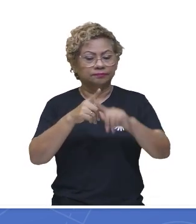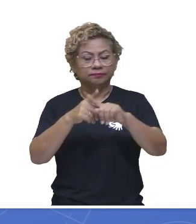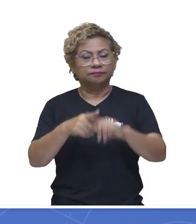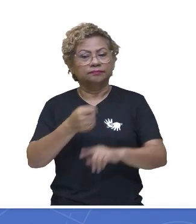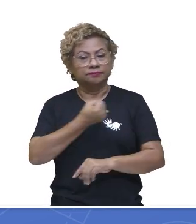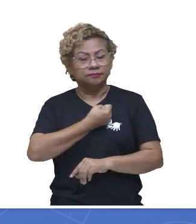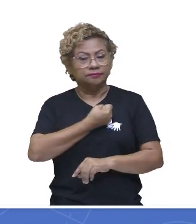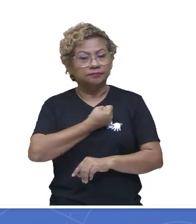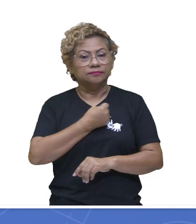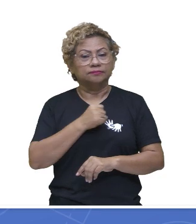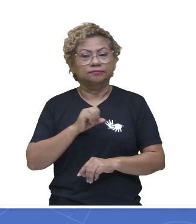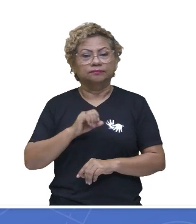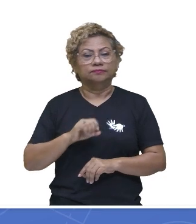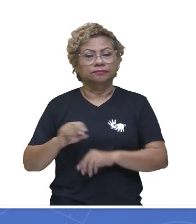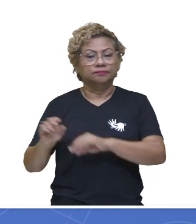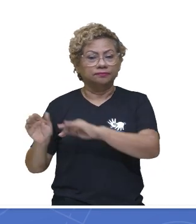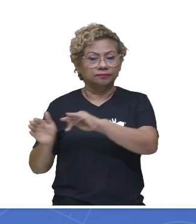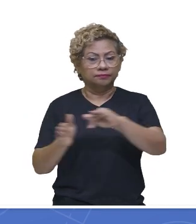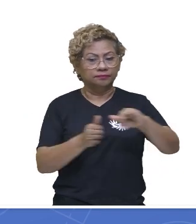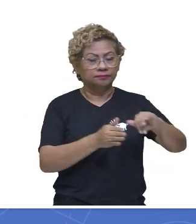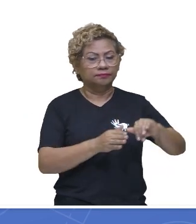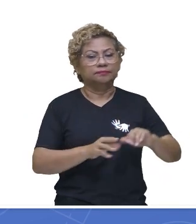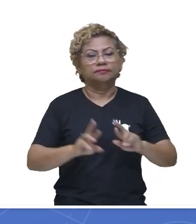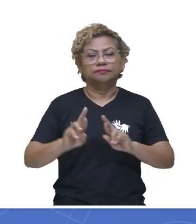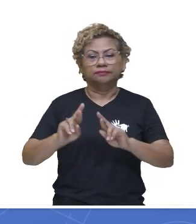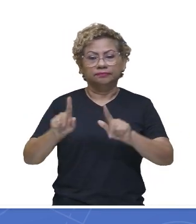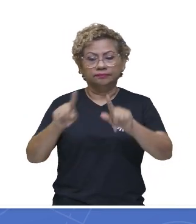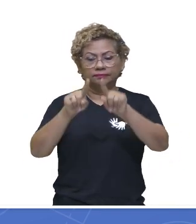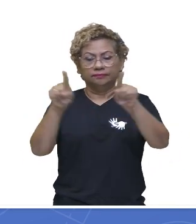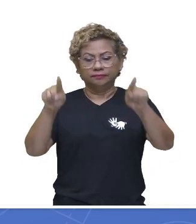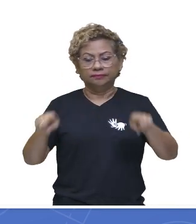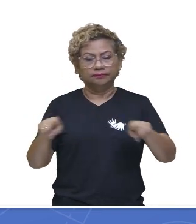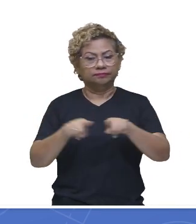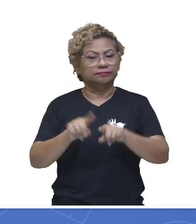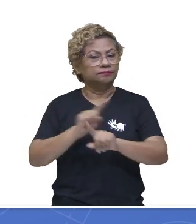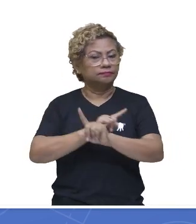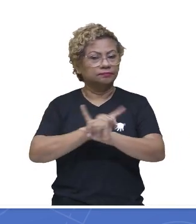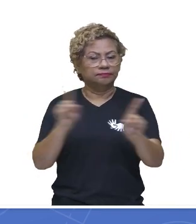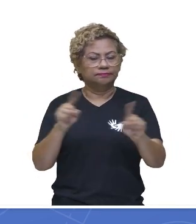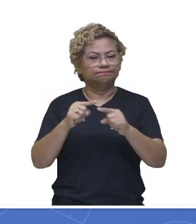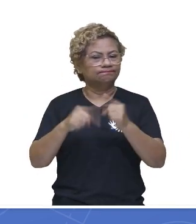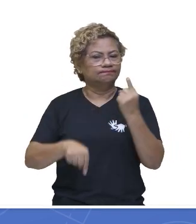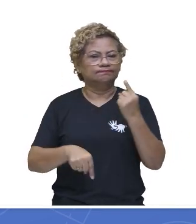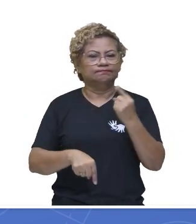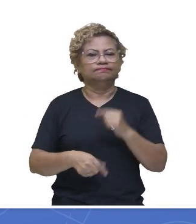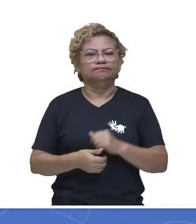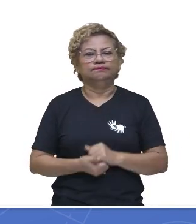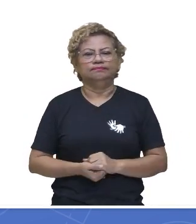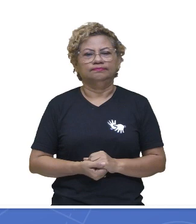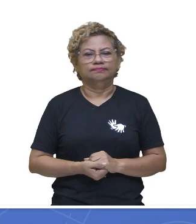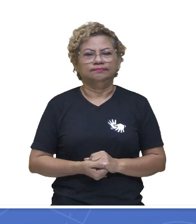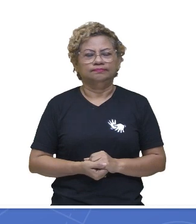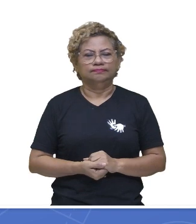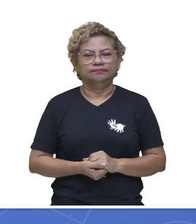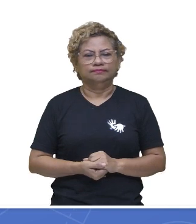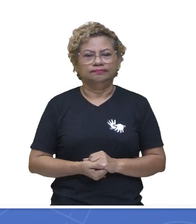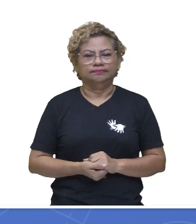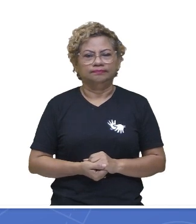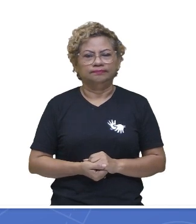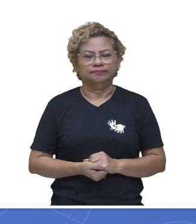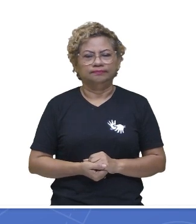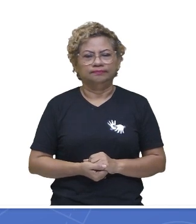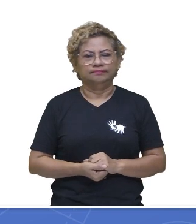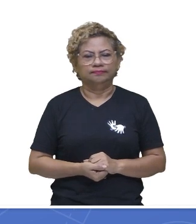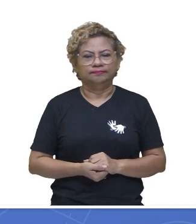das matrizes, essa regrinha, ela não vale, tá, pessoal? A ordem dos fatores aí